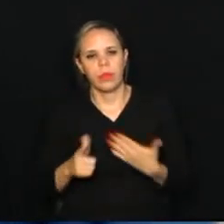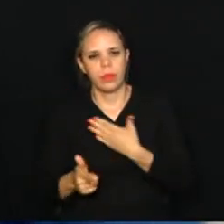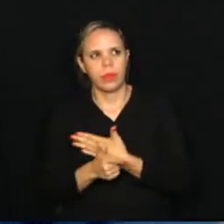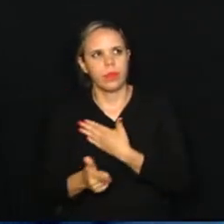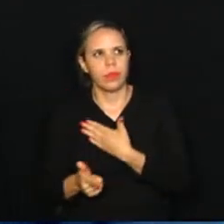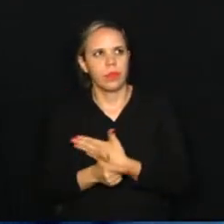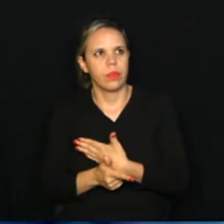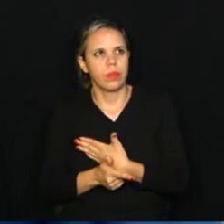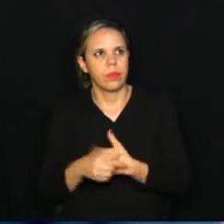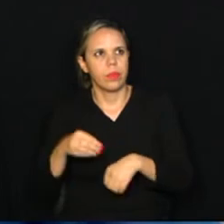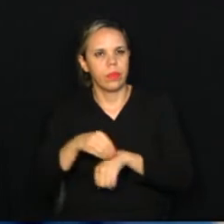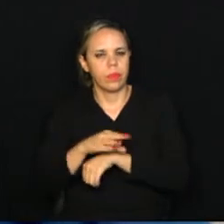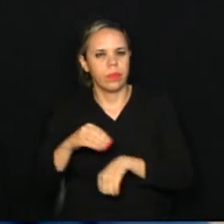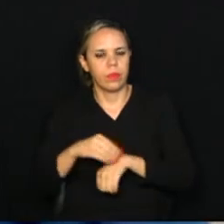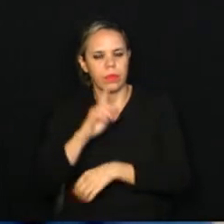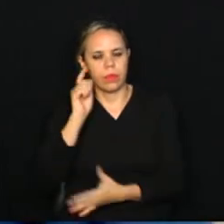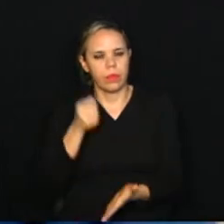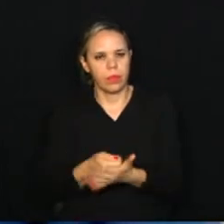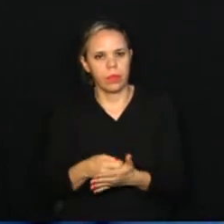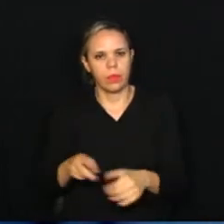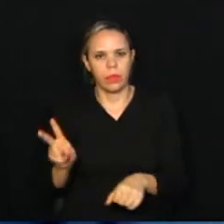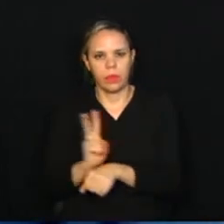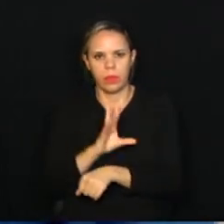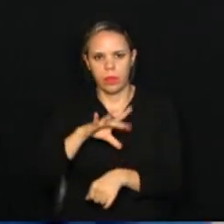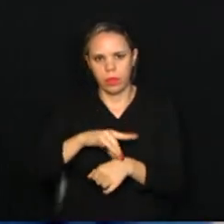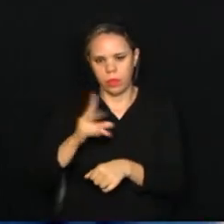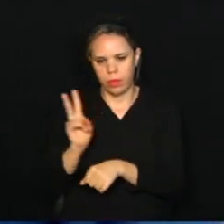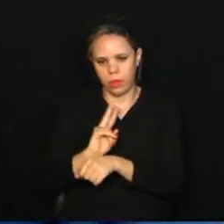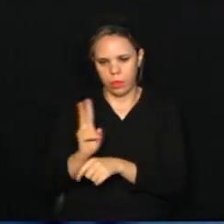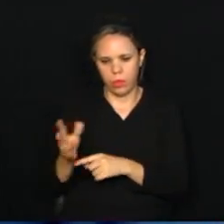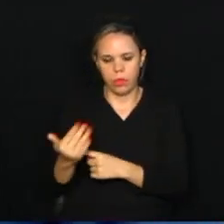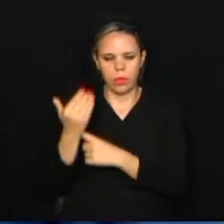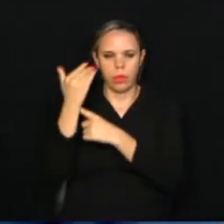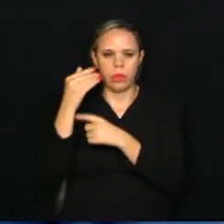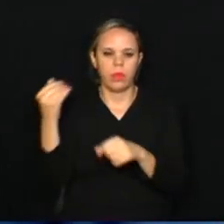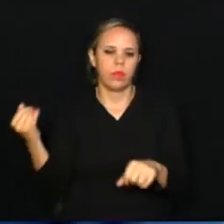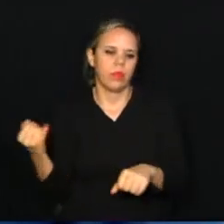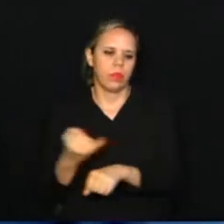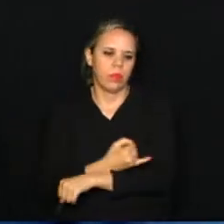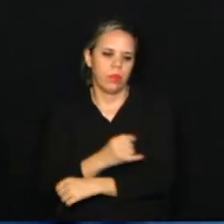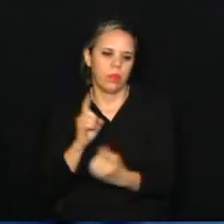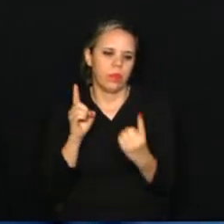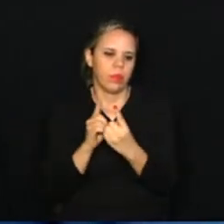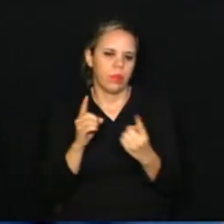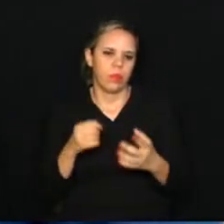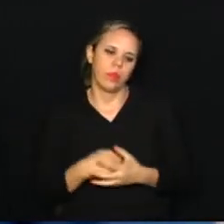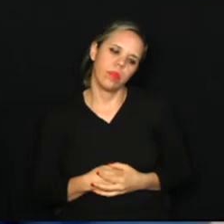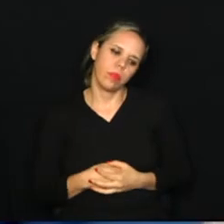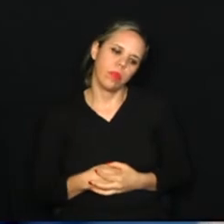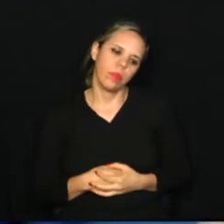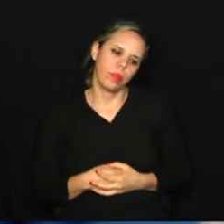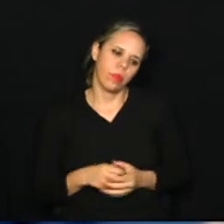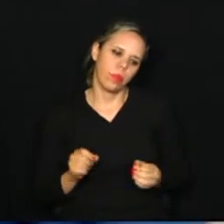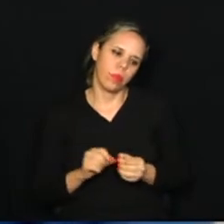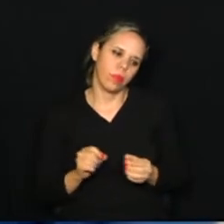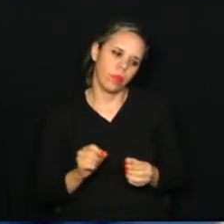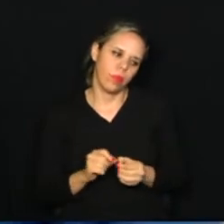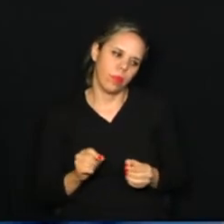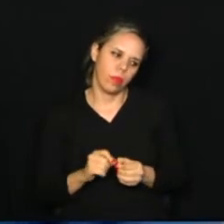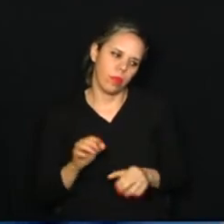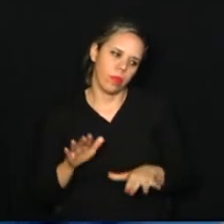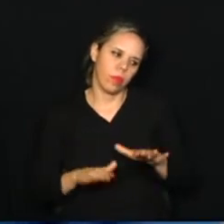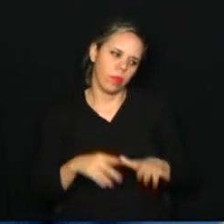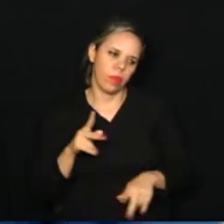de trazer, de garantir essa segurança da tecnologia, da infraestrutura, dos atendimentos, que são feitos muitas vezes